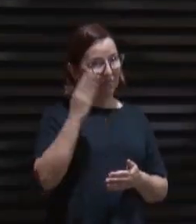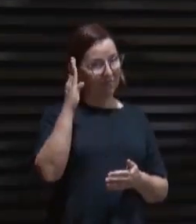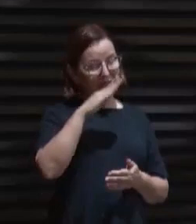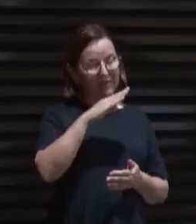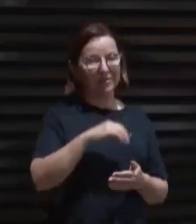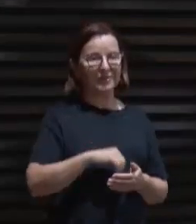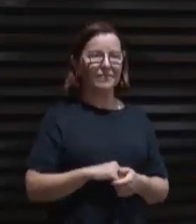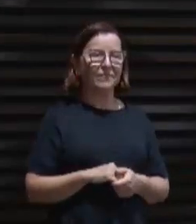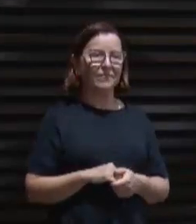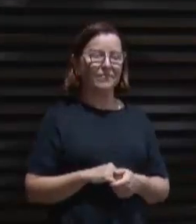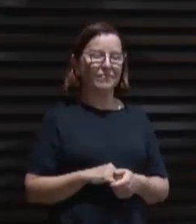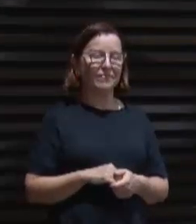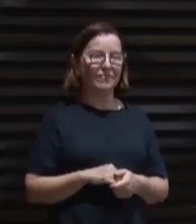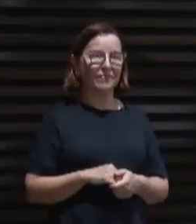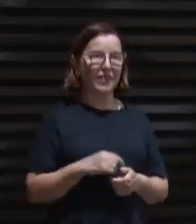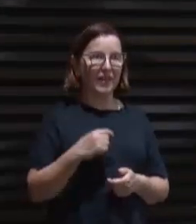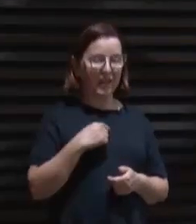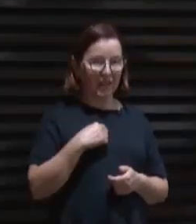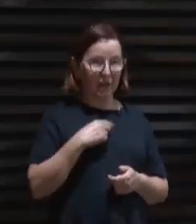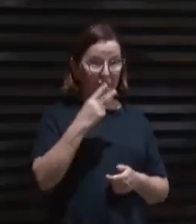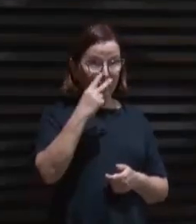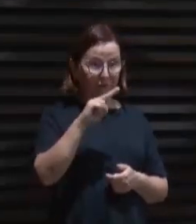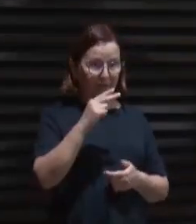Eu assisti uma aula lá